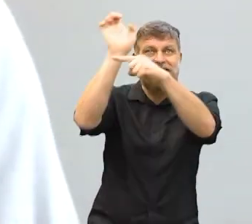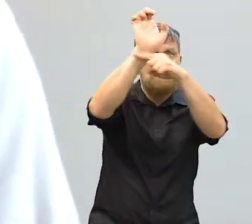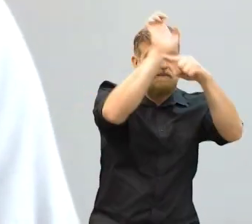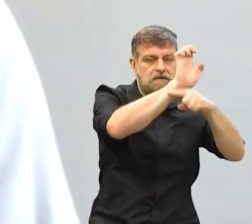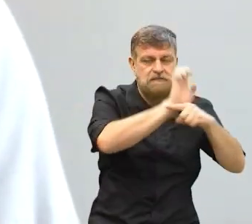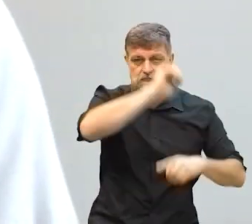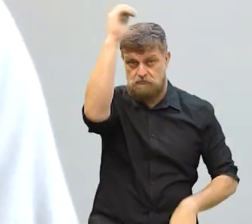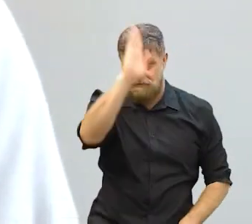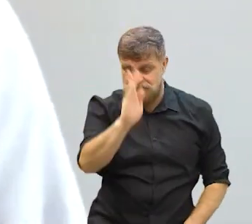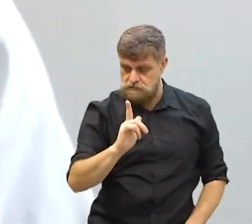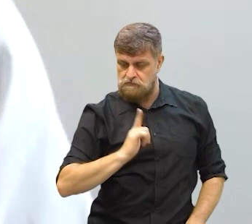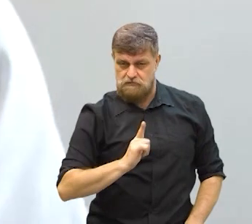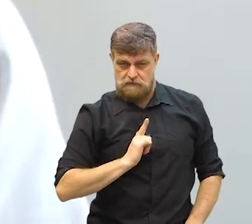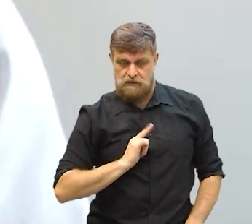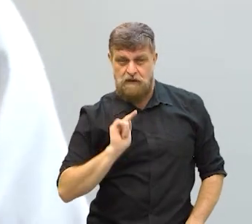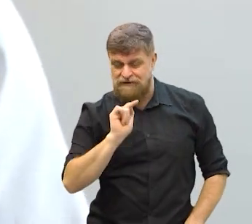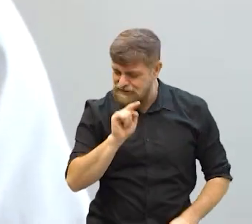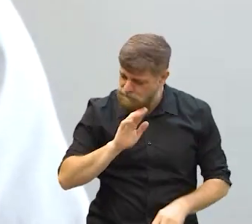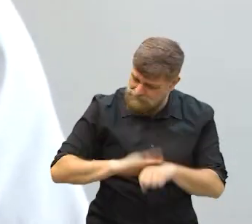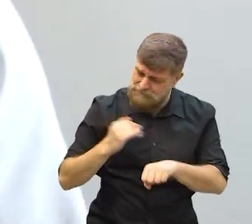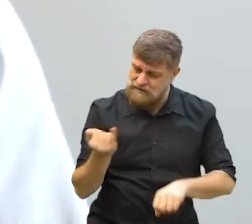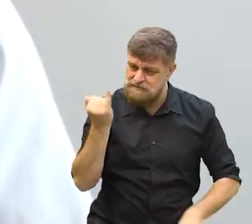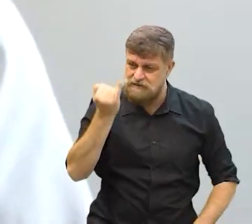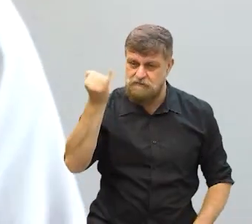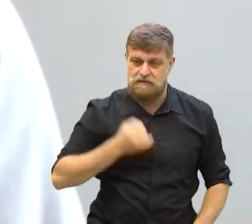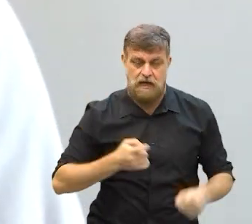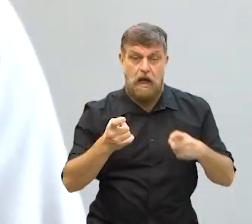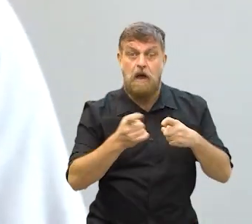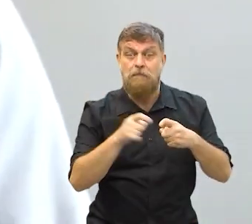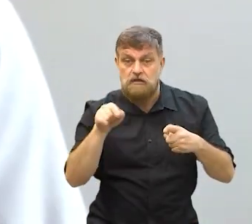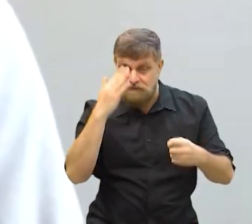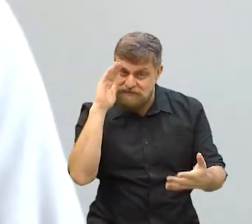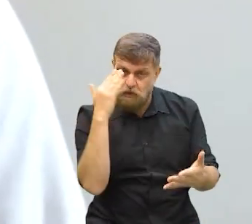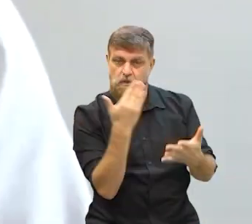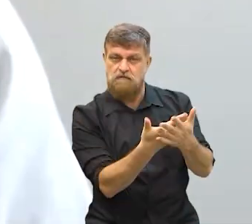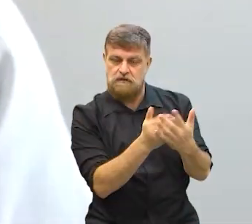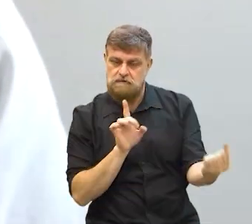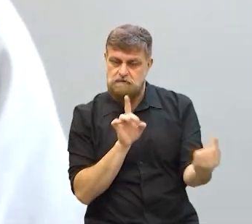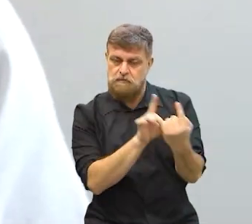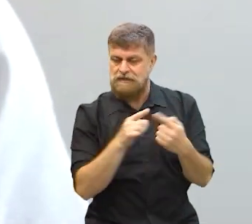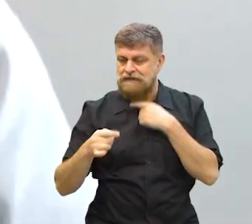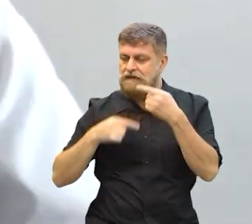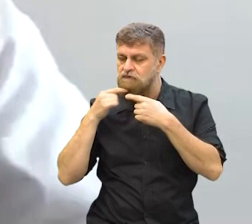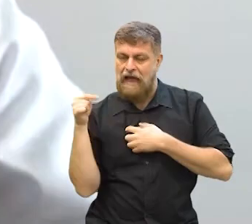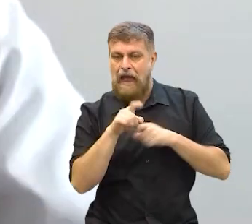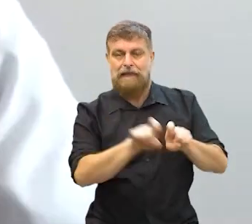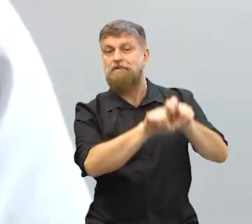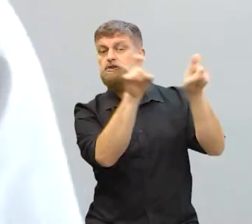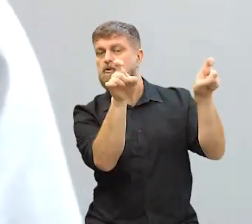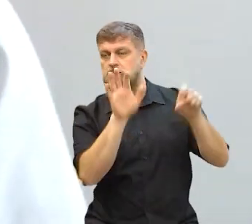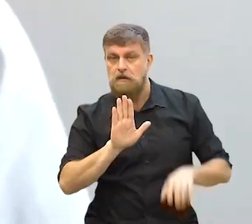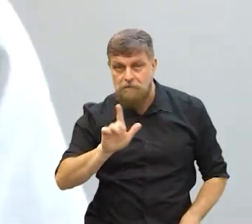estados do nosso país e, obviamente, o que é o mais importante é procurar o seu médico de confiança. Teve alguma dúvida? Mas ele não